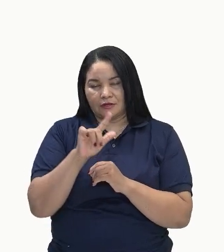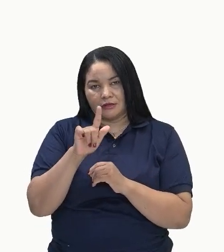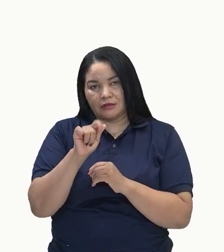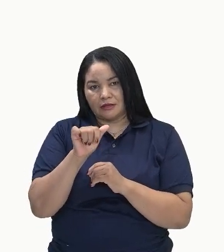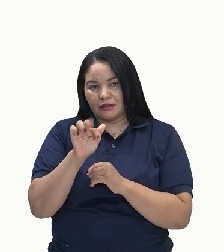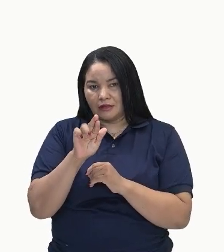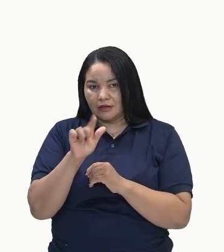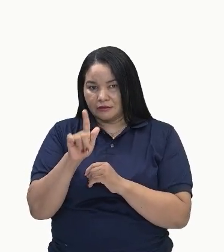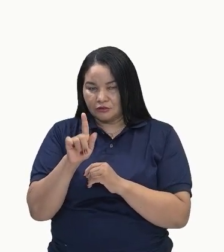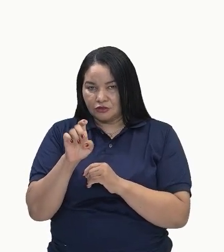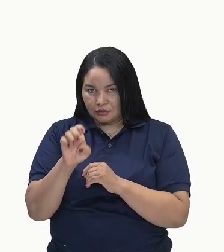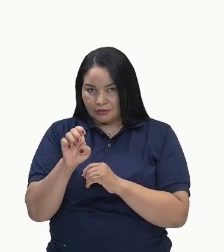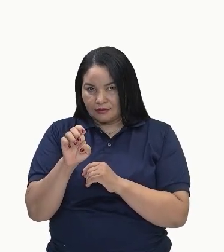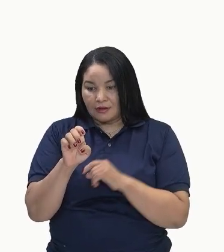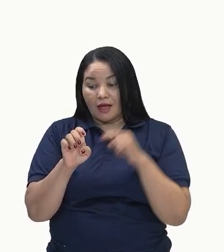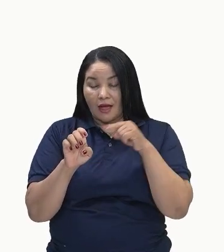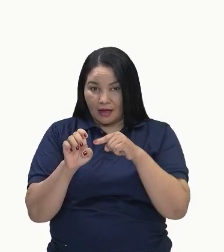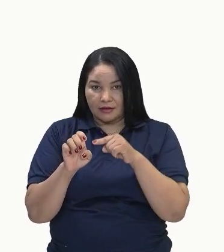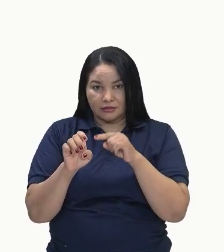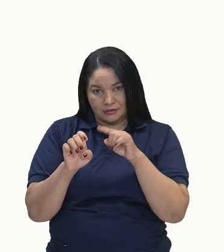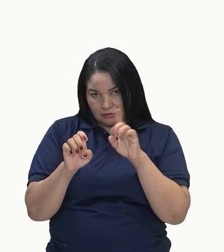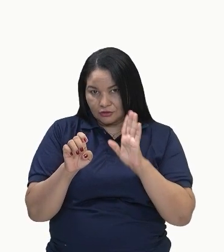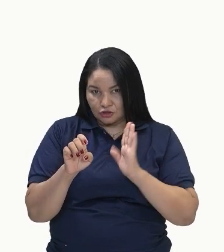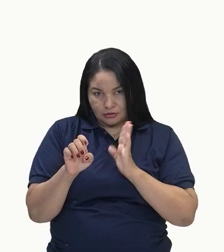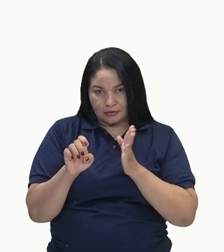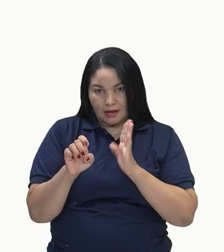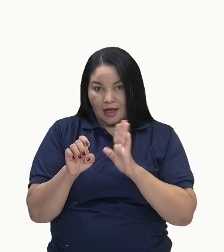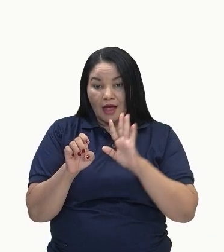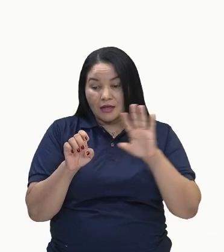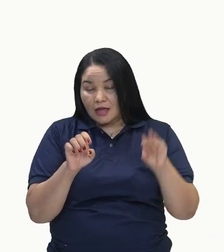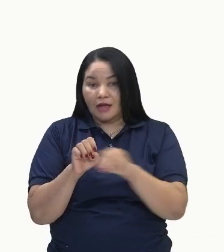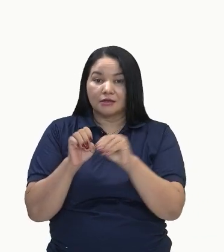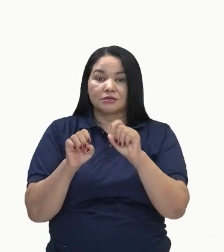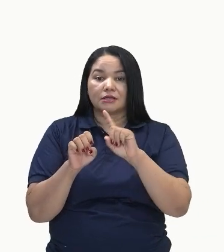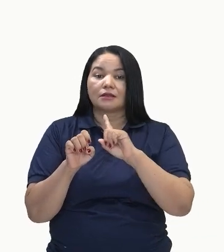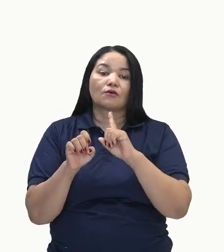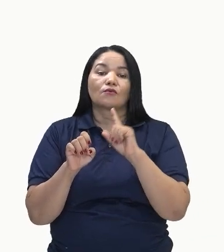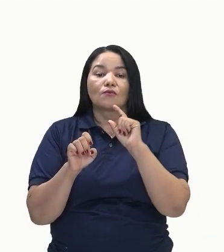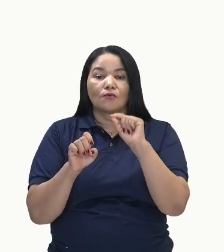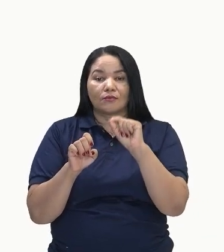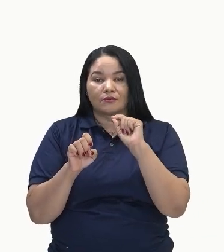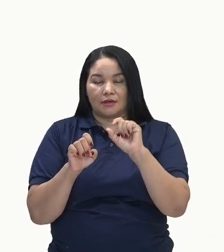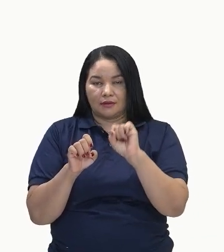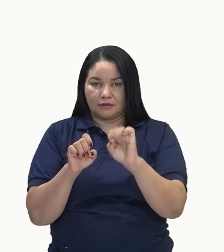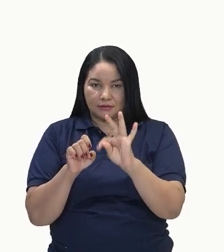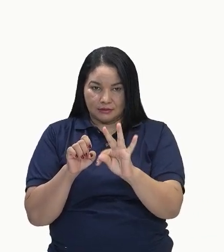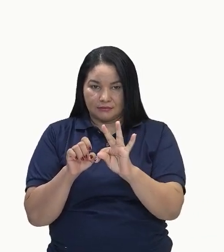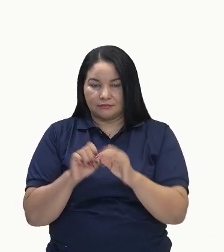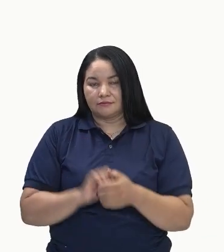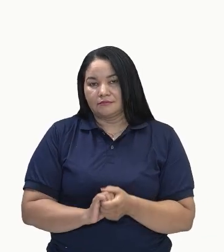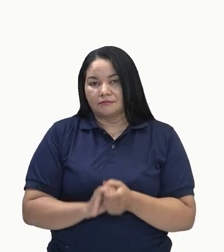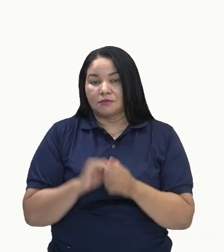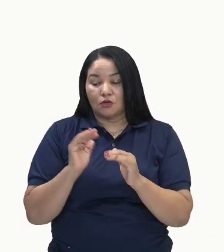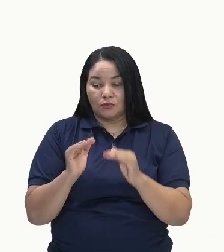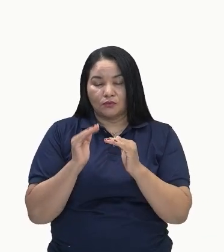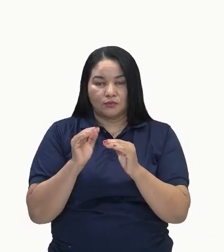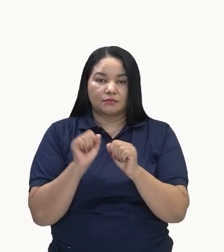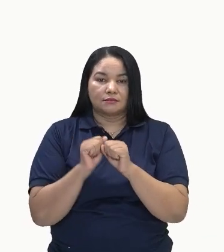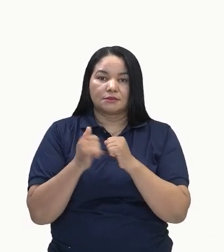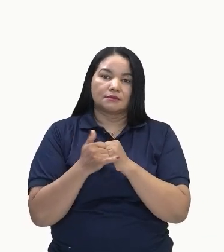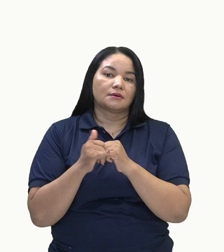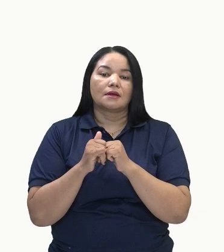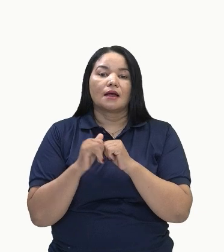tenho terminação em E aqui, gente? Pois é. Quando eu for transformar esse adjetivo em um superlativo, eu já tenho